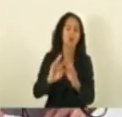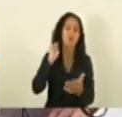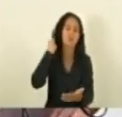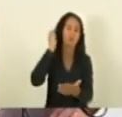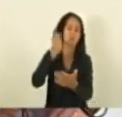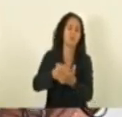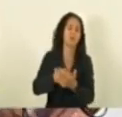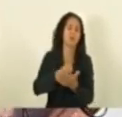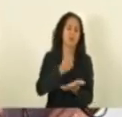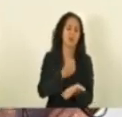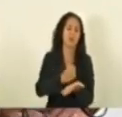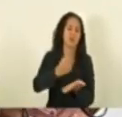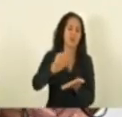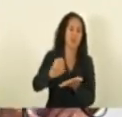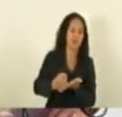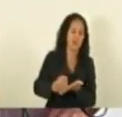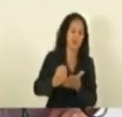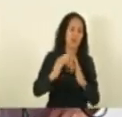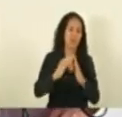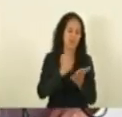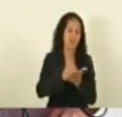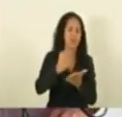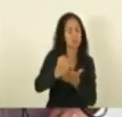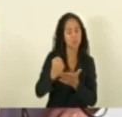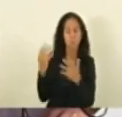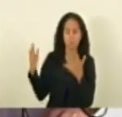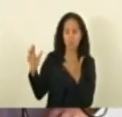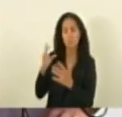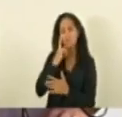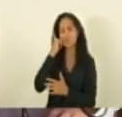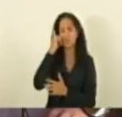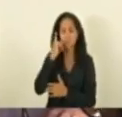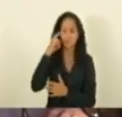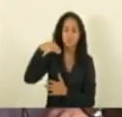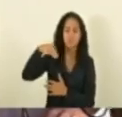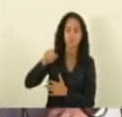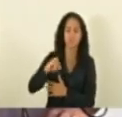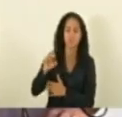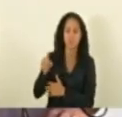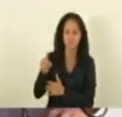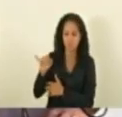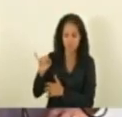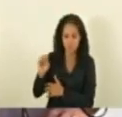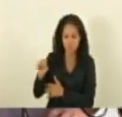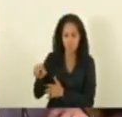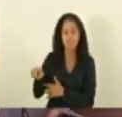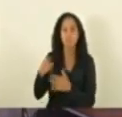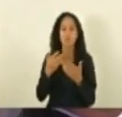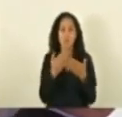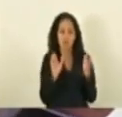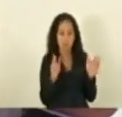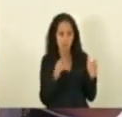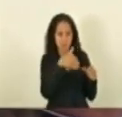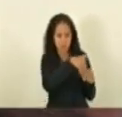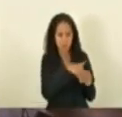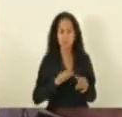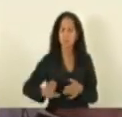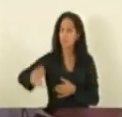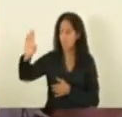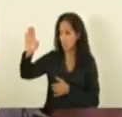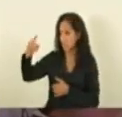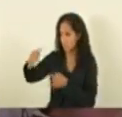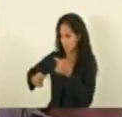parabéns ao deputado Sérgio Majeski, vou dar pela aprovação, colocar a matéria em discussão. Deputado Gandini, gostaria de